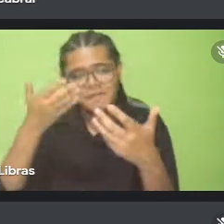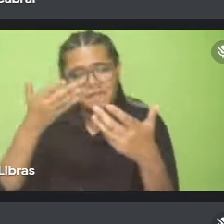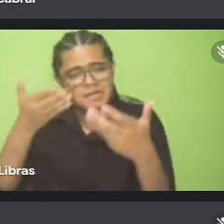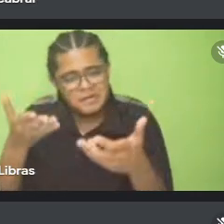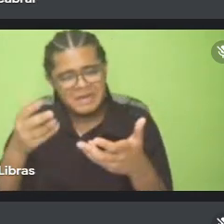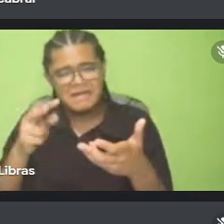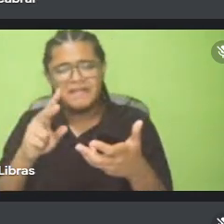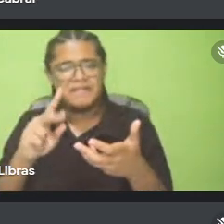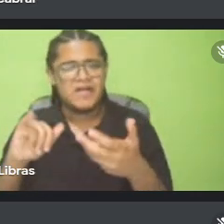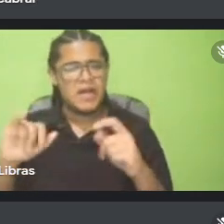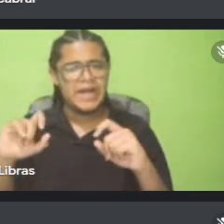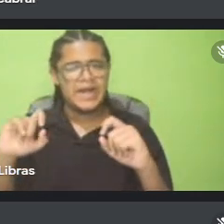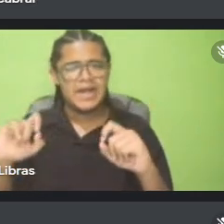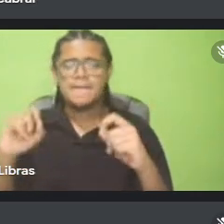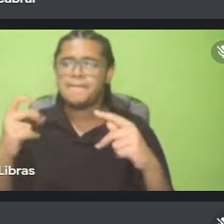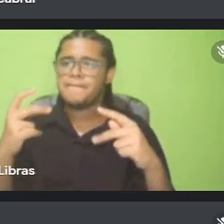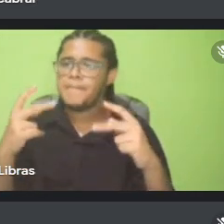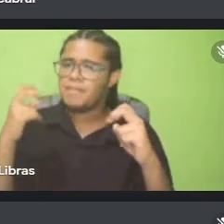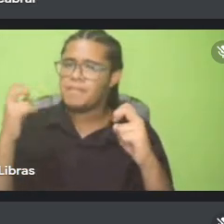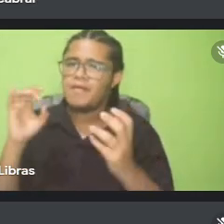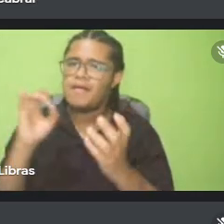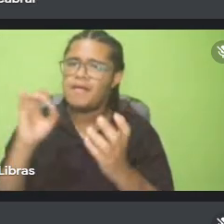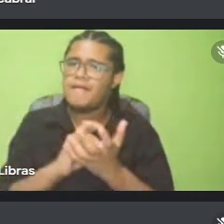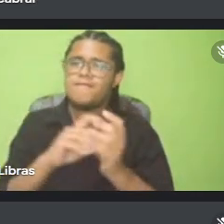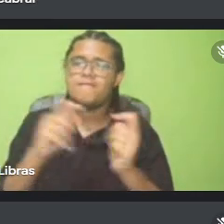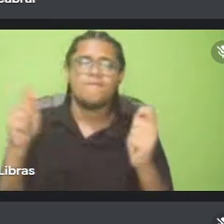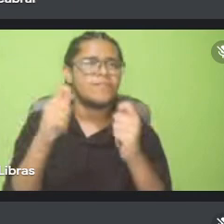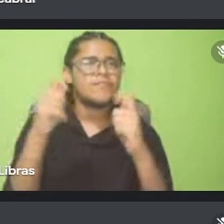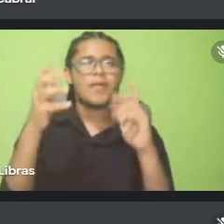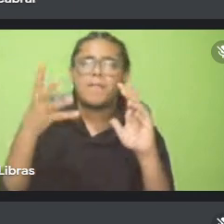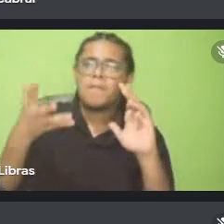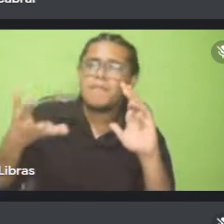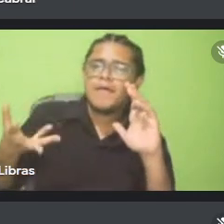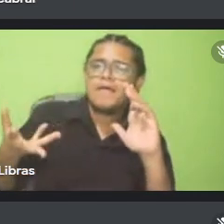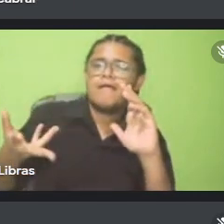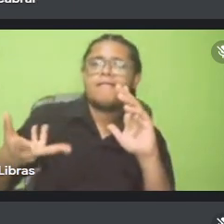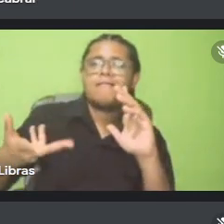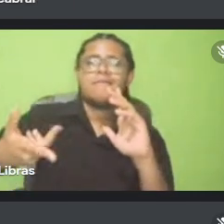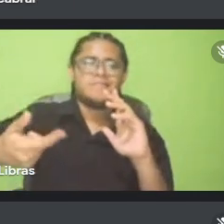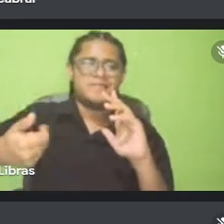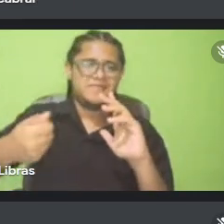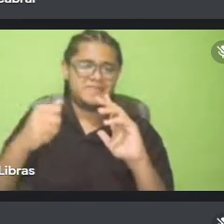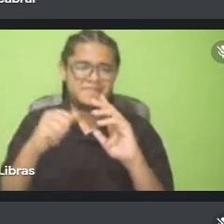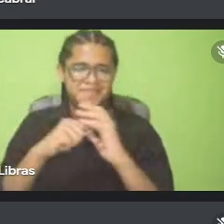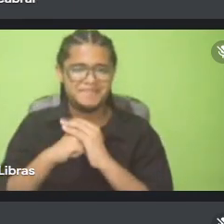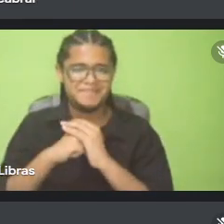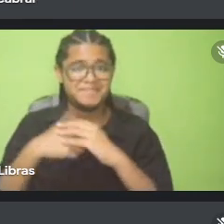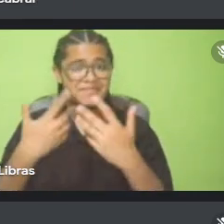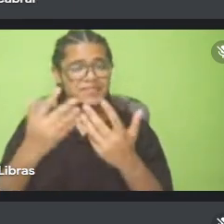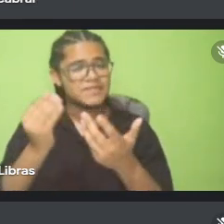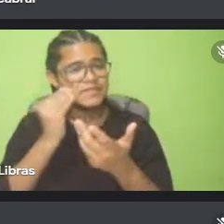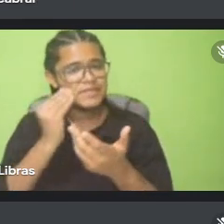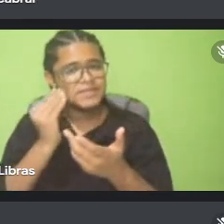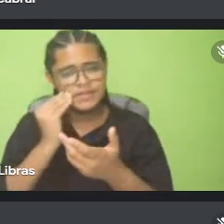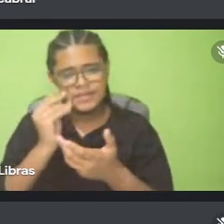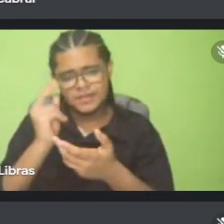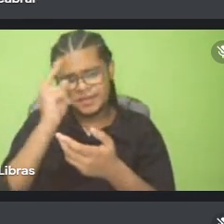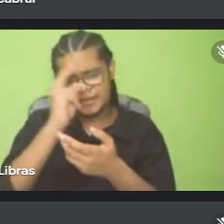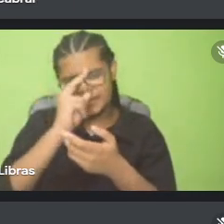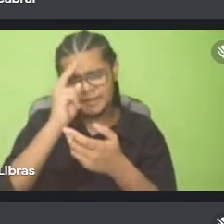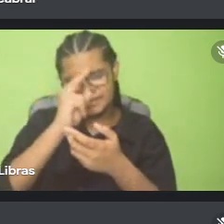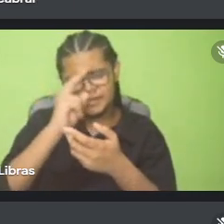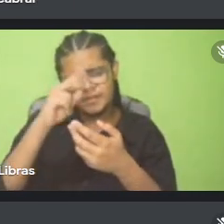quão maravilhoso é esse festival. É incrível. E aí eu tentando lembrar, juízo torrado, juízo